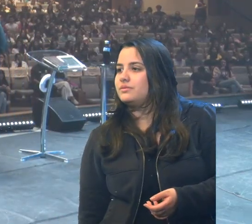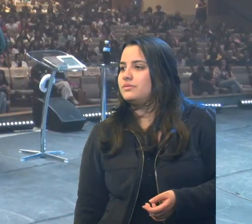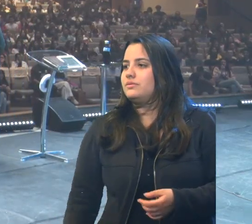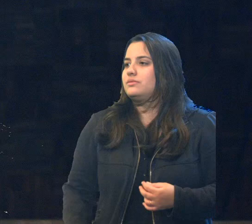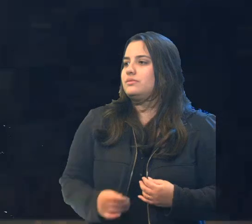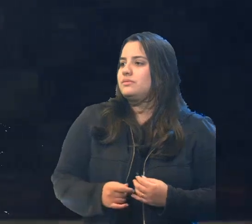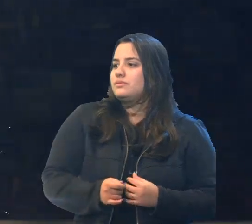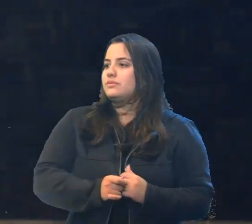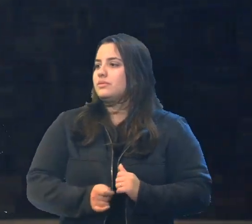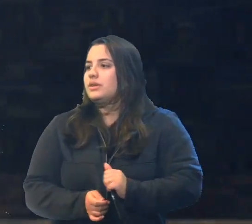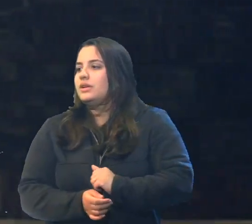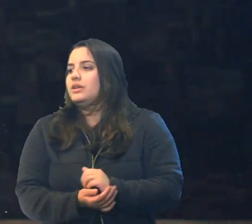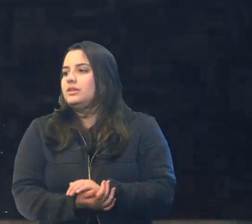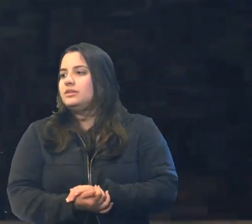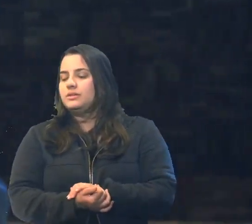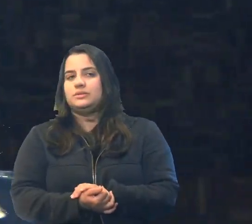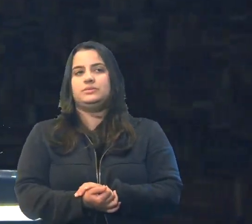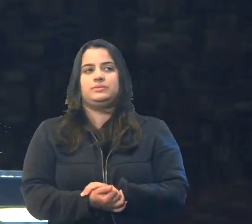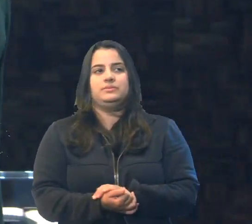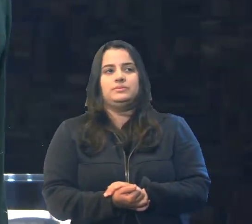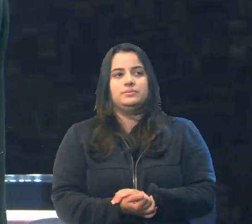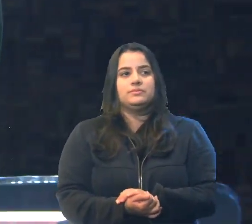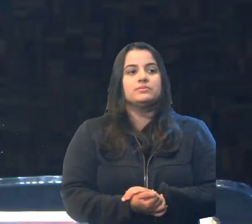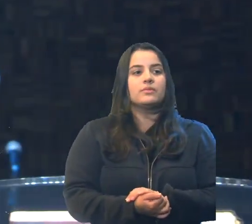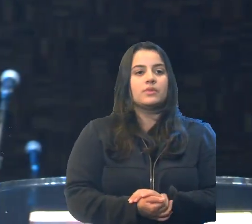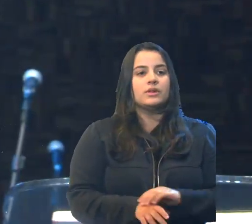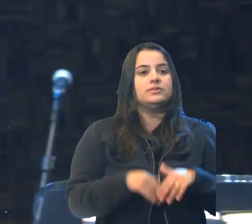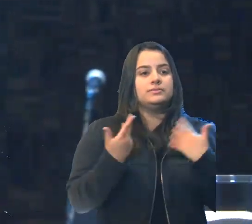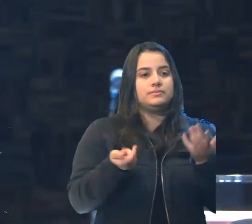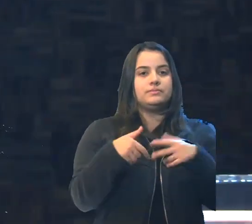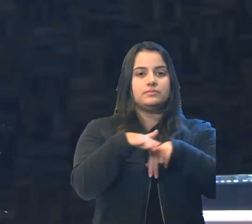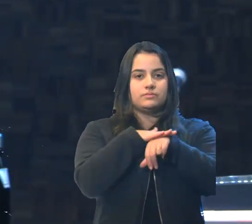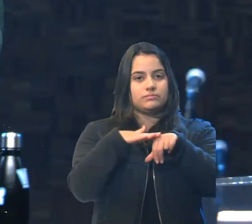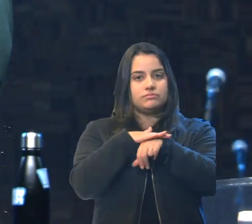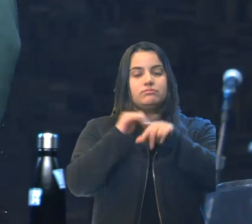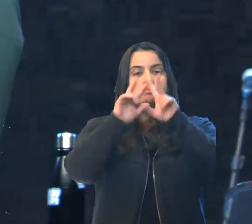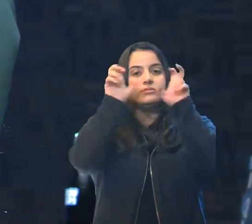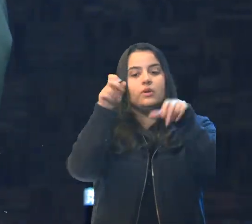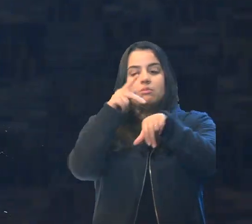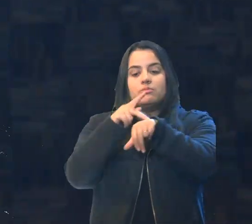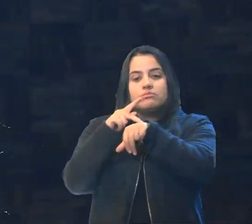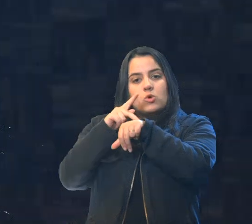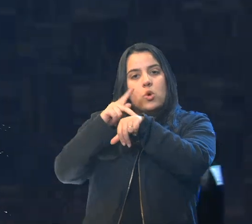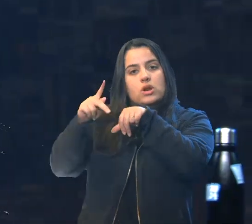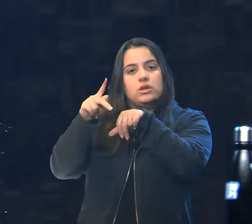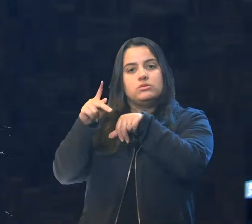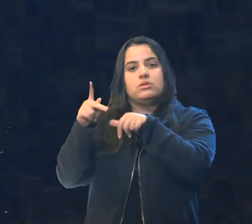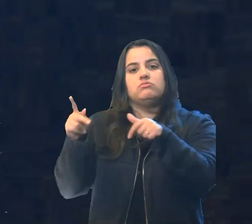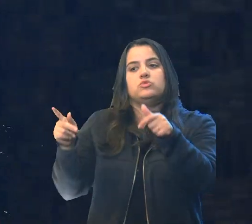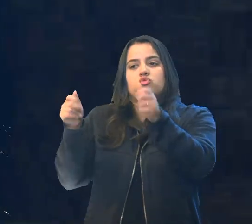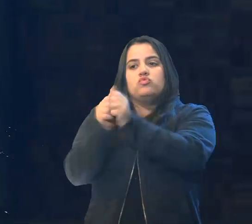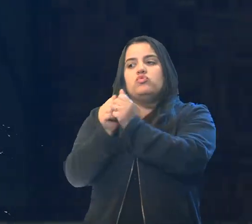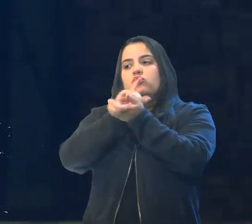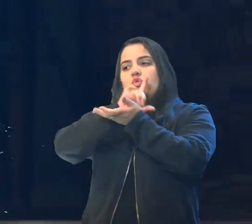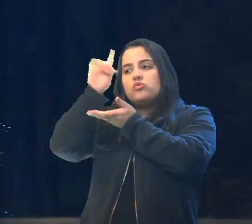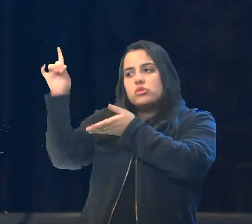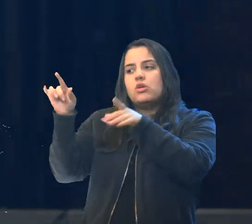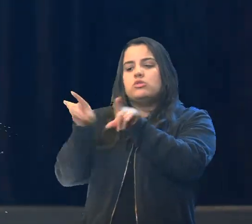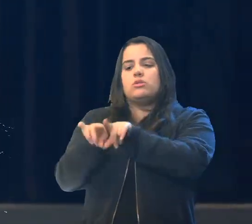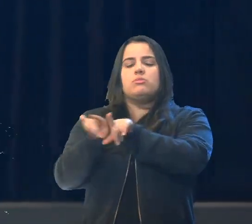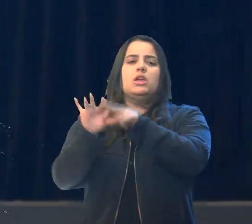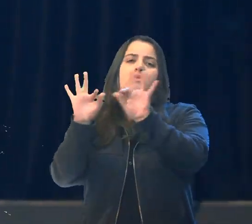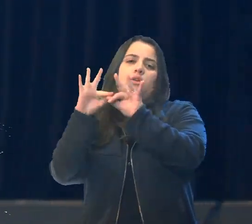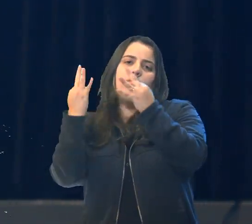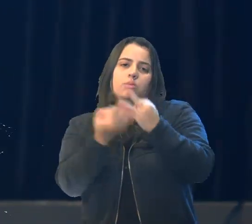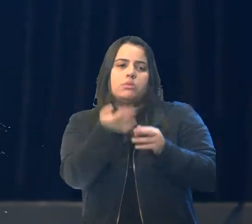Enfim, e a gente vai conversar um pouquinho sobre santidade com Deus, com a família e com as